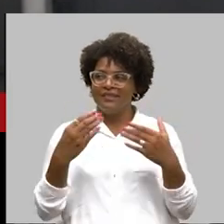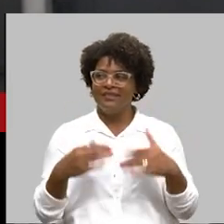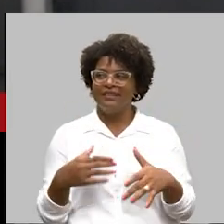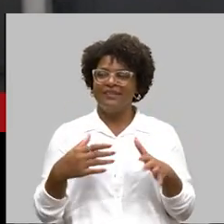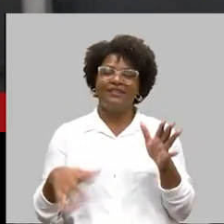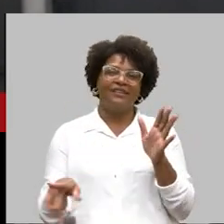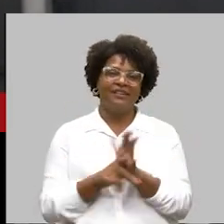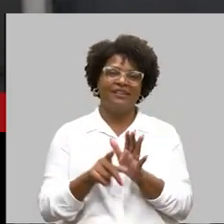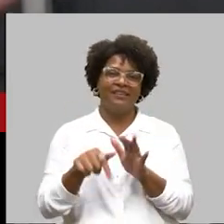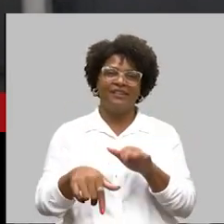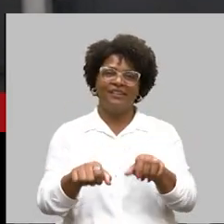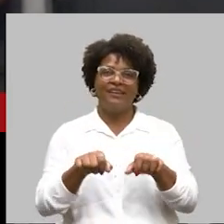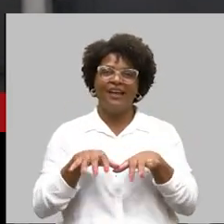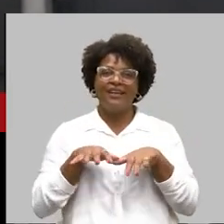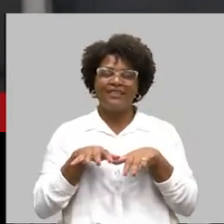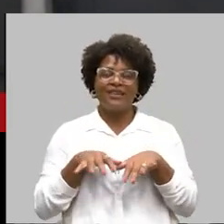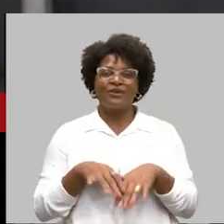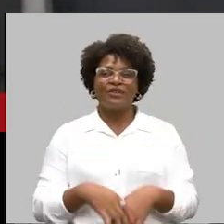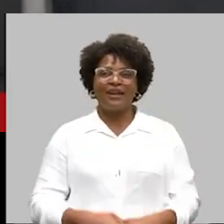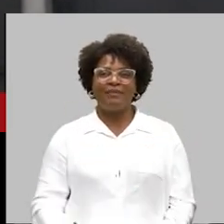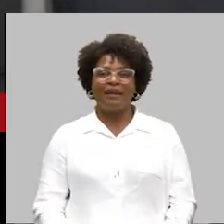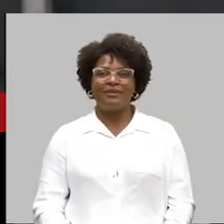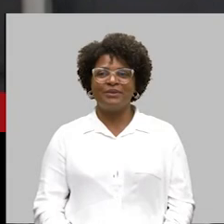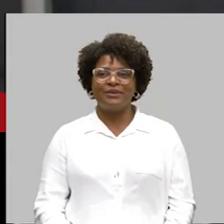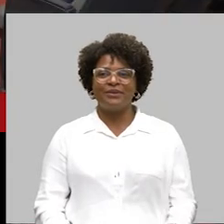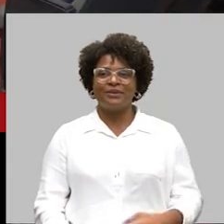no auditório por